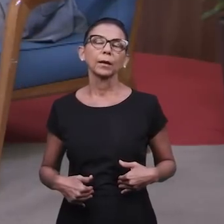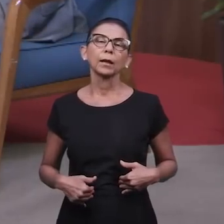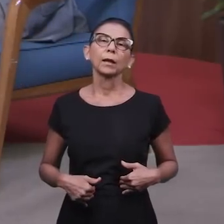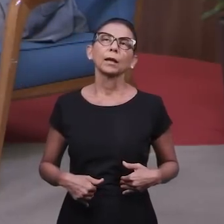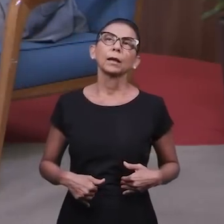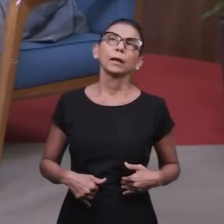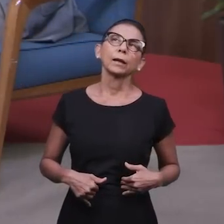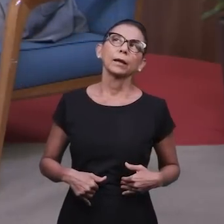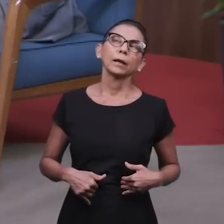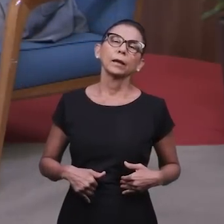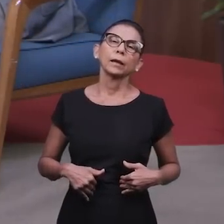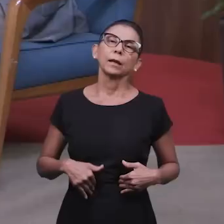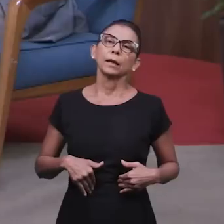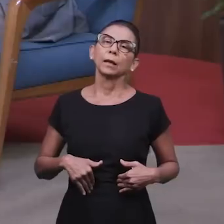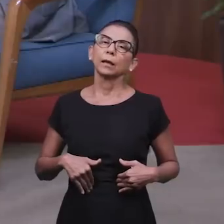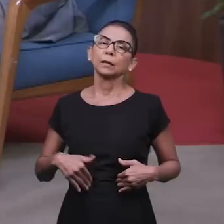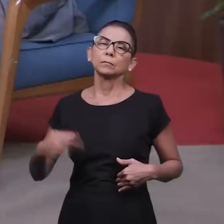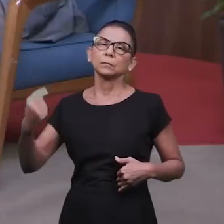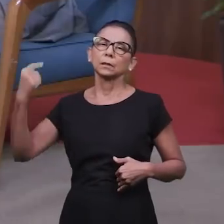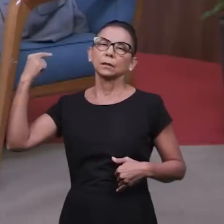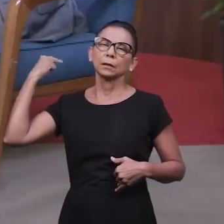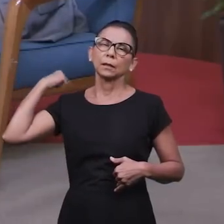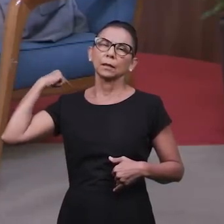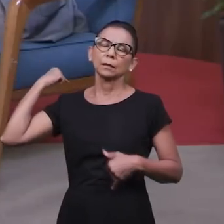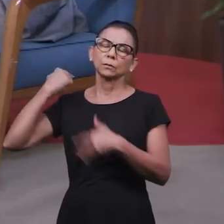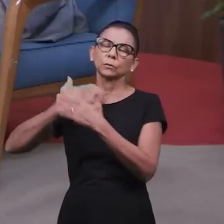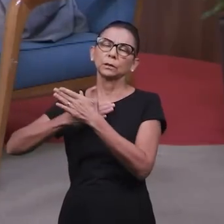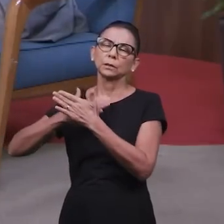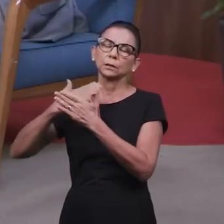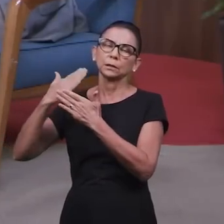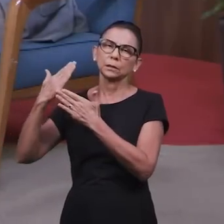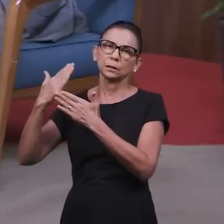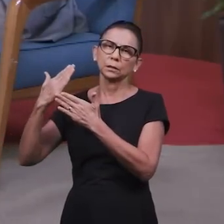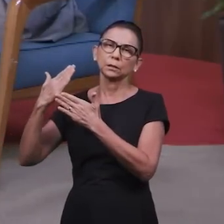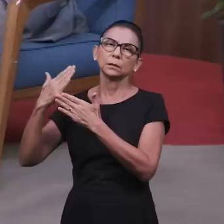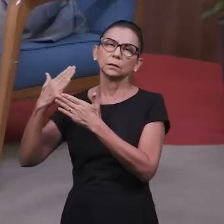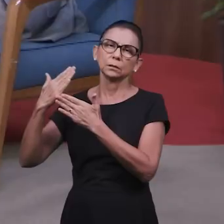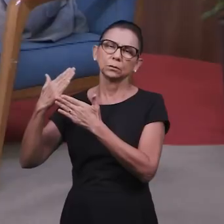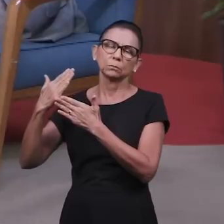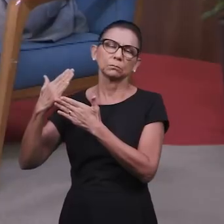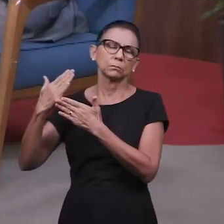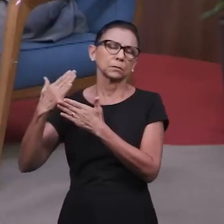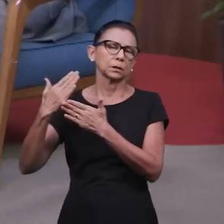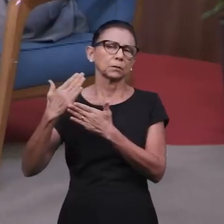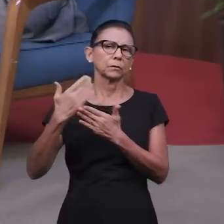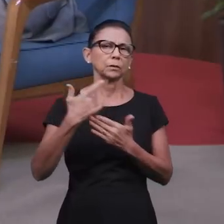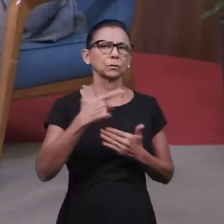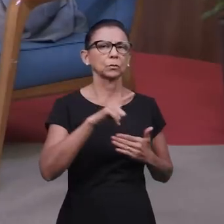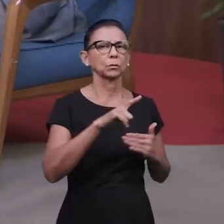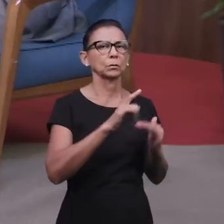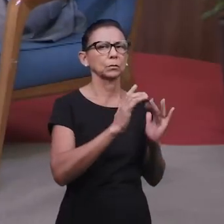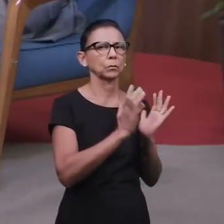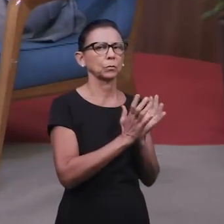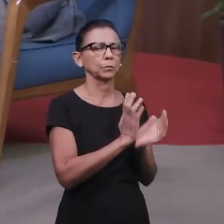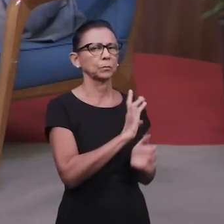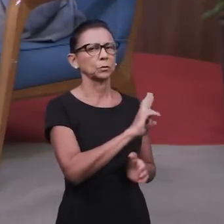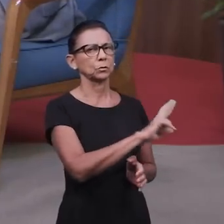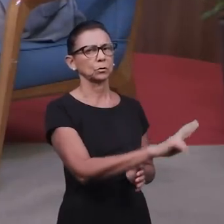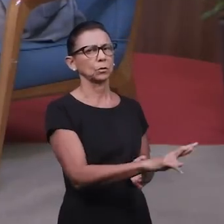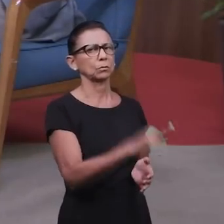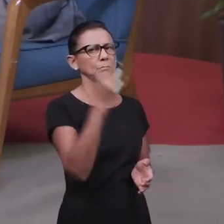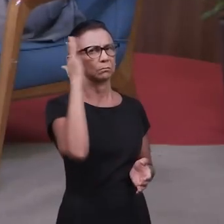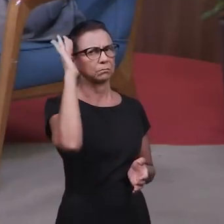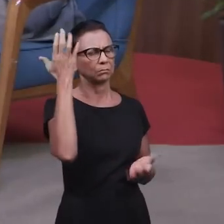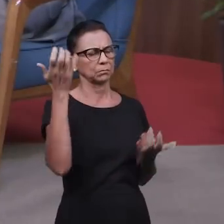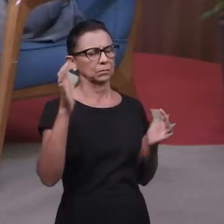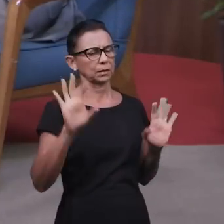desde o início, que algumas pessoas, né, de outros grupos não entendem ou não aplicam ou não